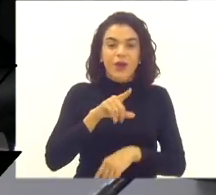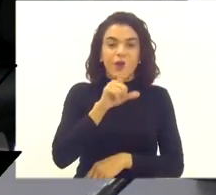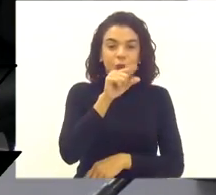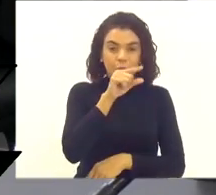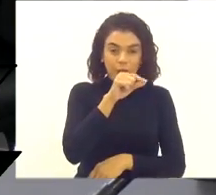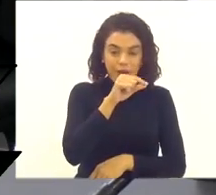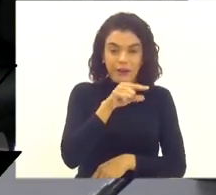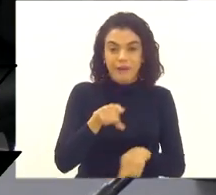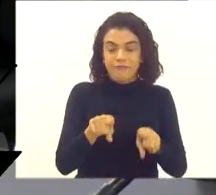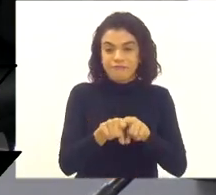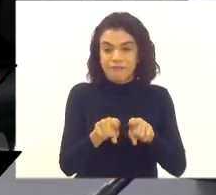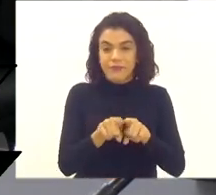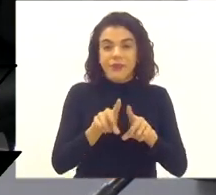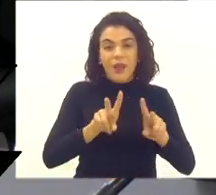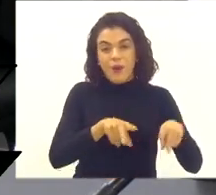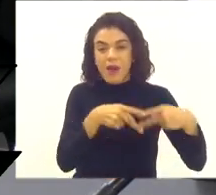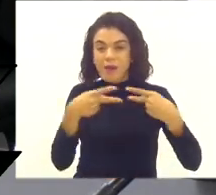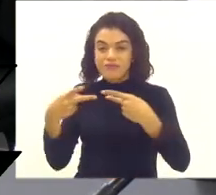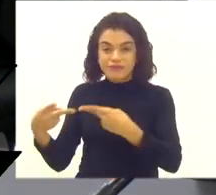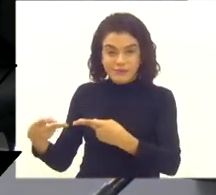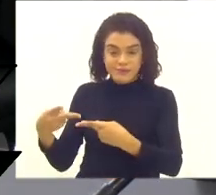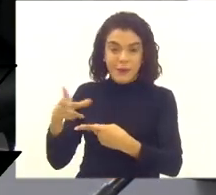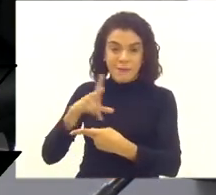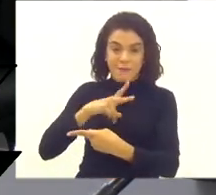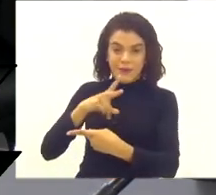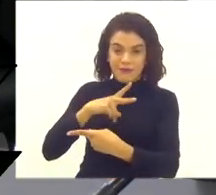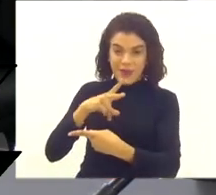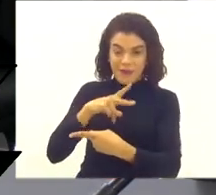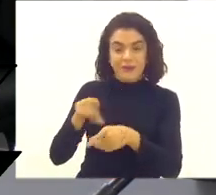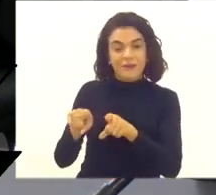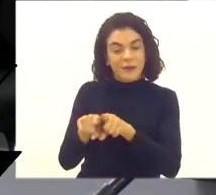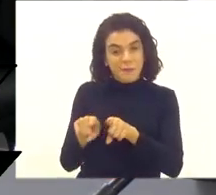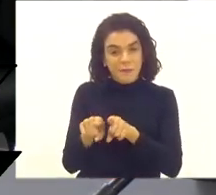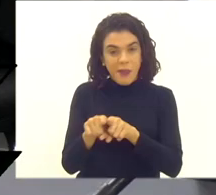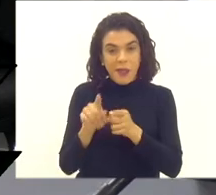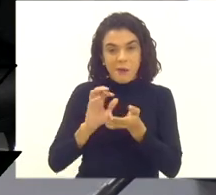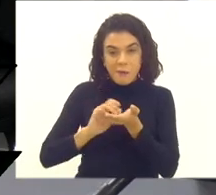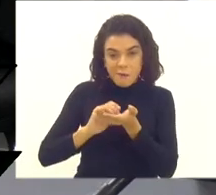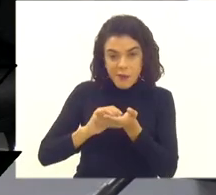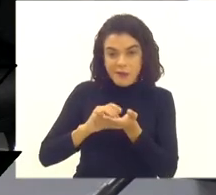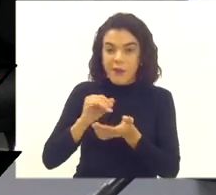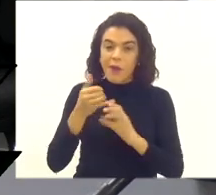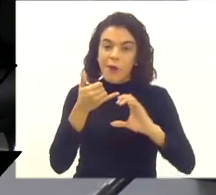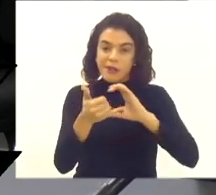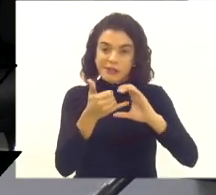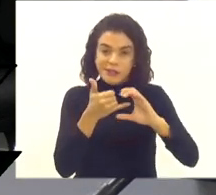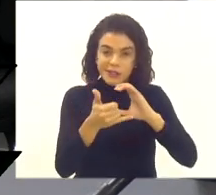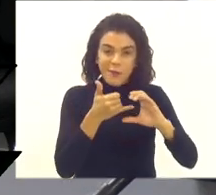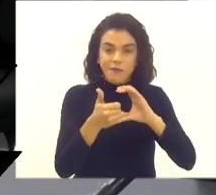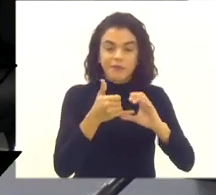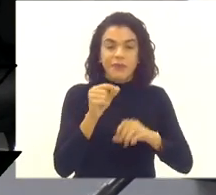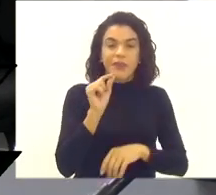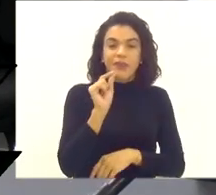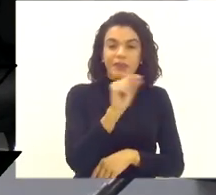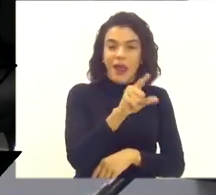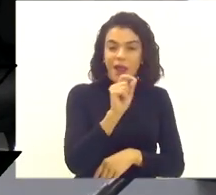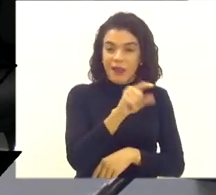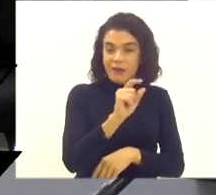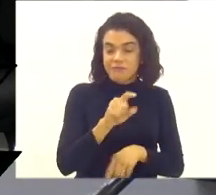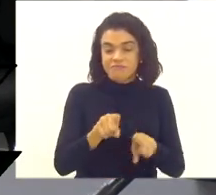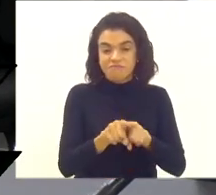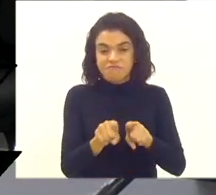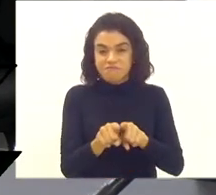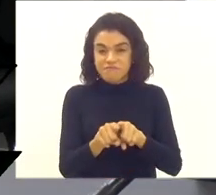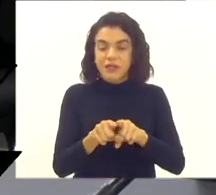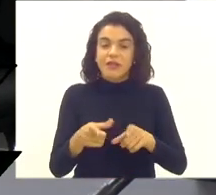Você tem uma transferência disso para as redes privadas de mensageria privada né como WhatsApp telegram e tudo mais então